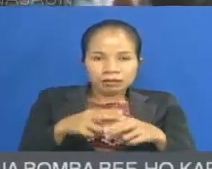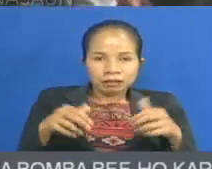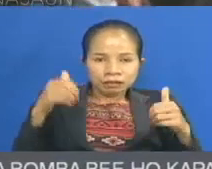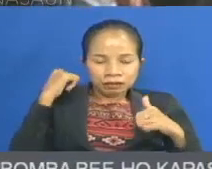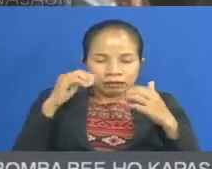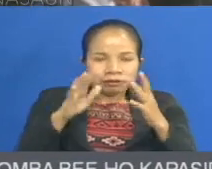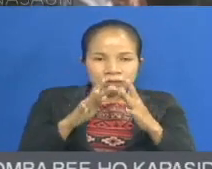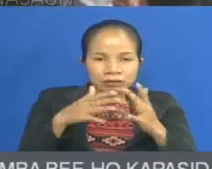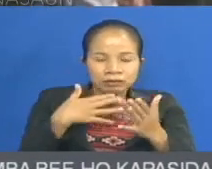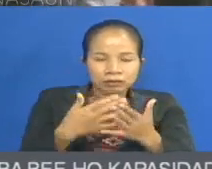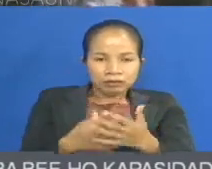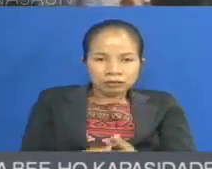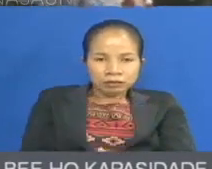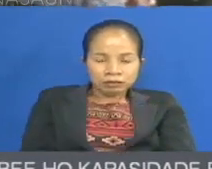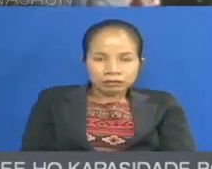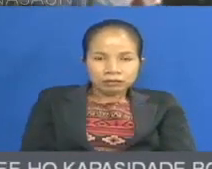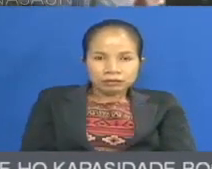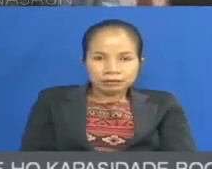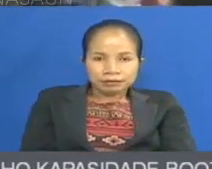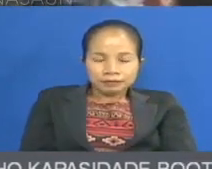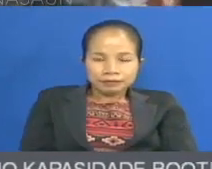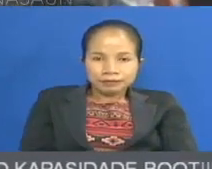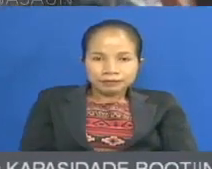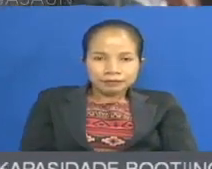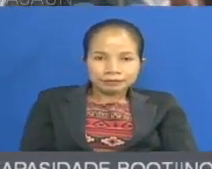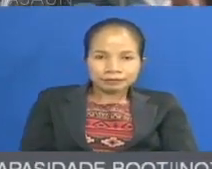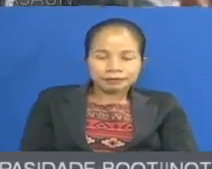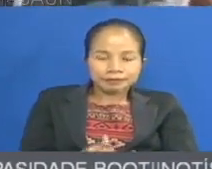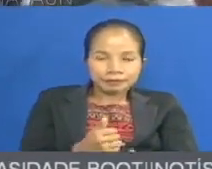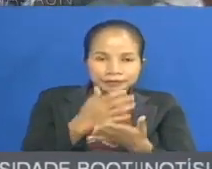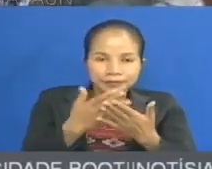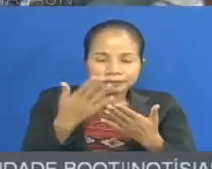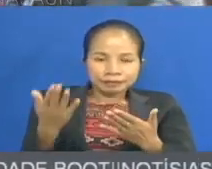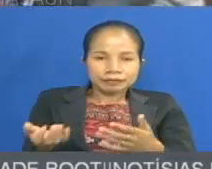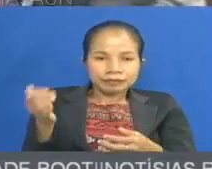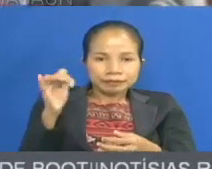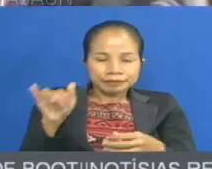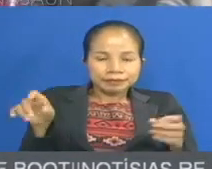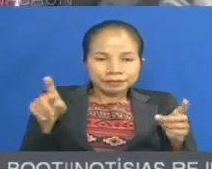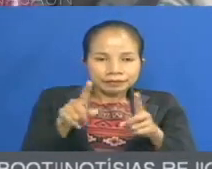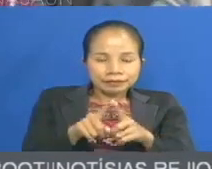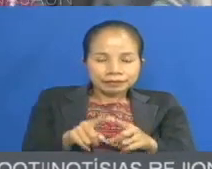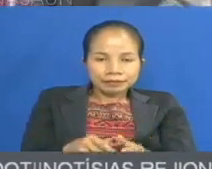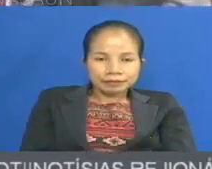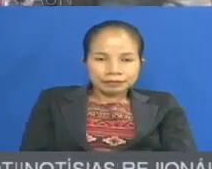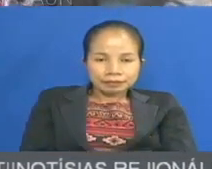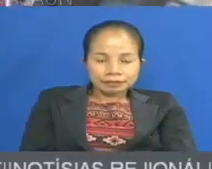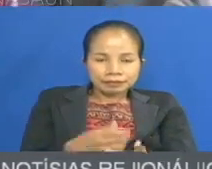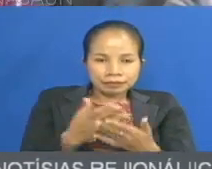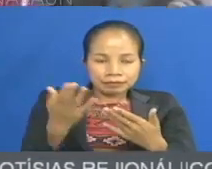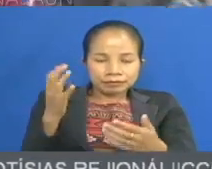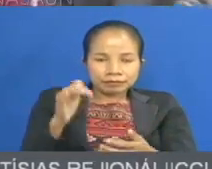tecnologia poscoleta. Idane ita apoio det ba equipamento ou material ruma nebe relevance ho sine